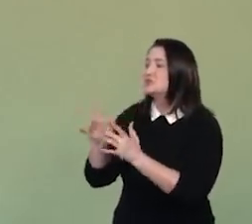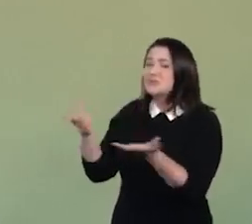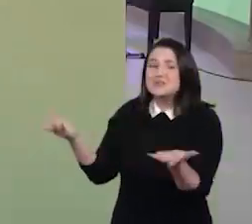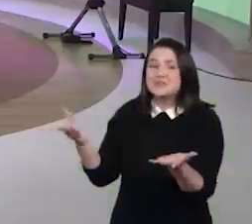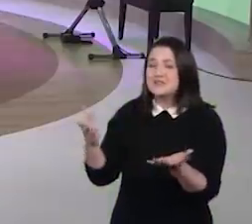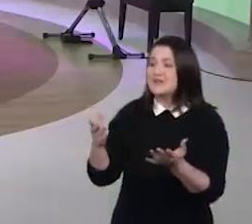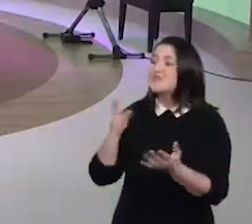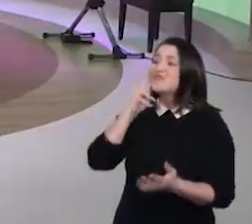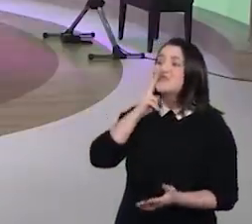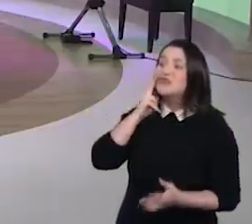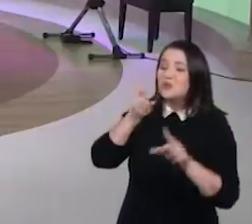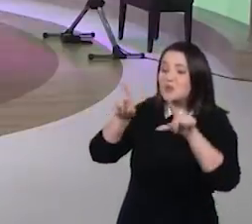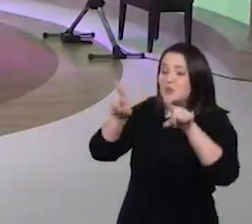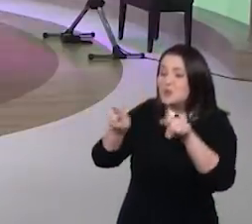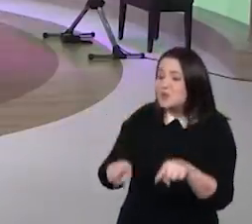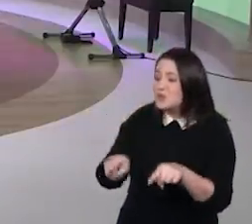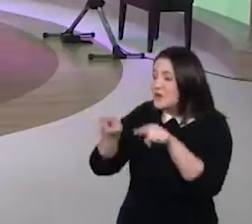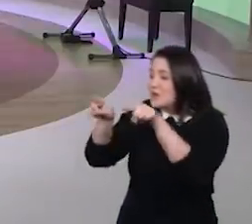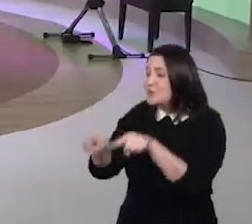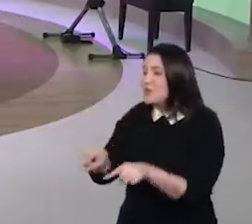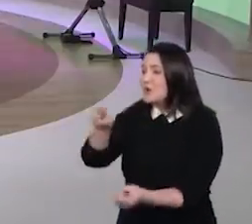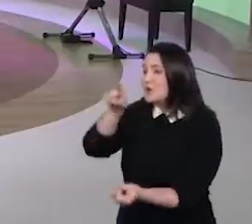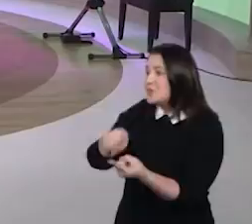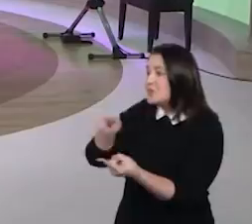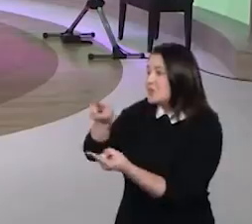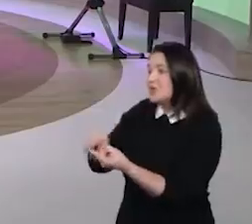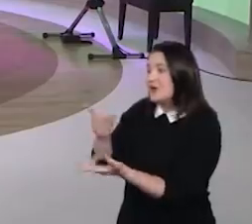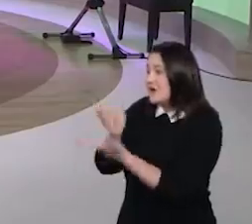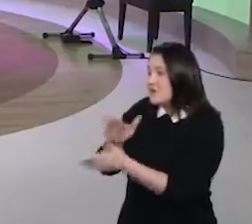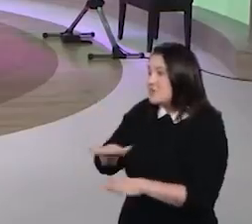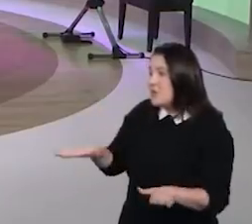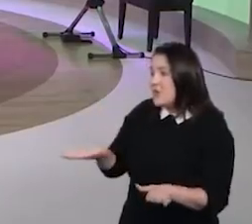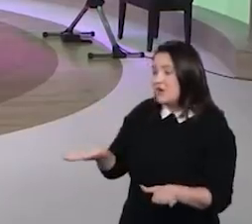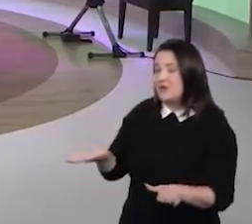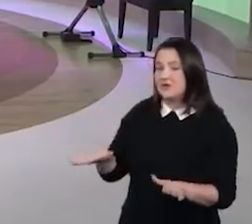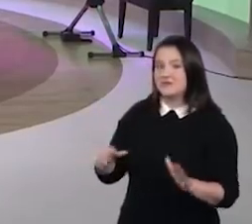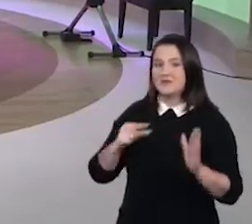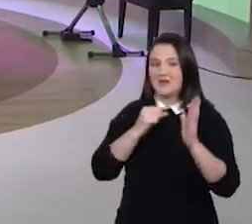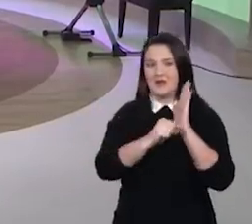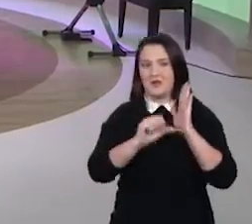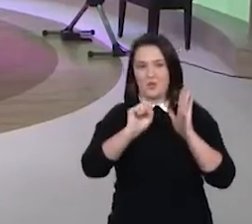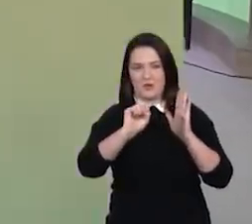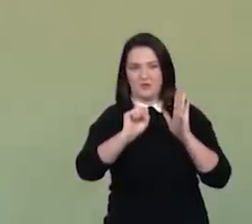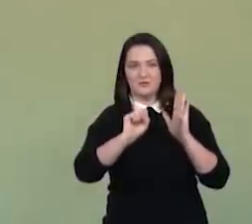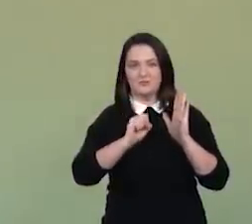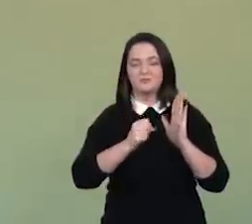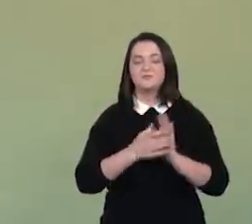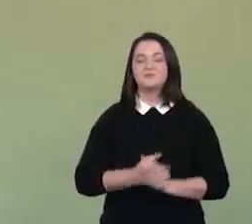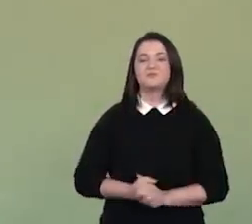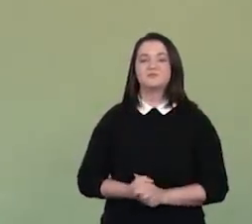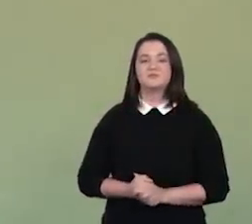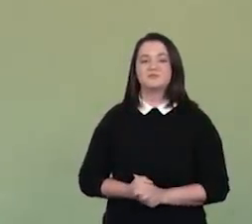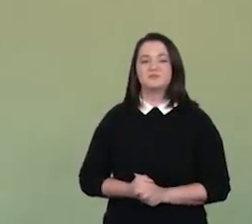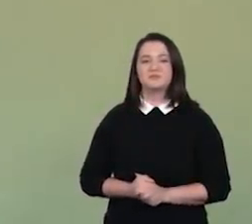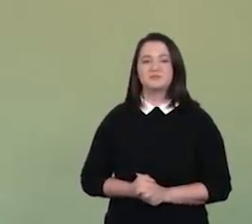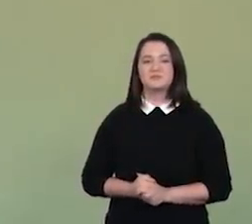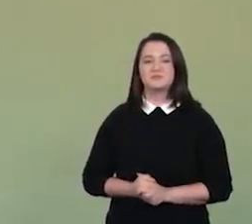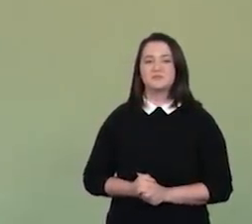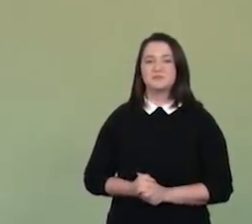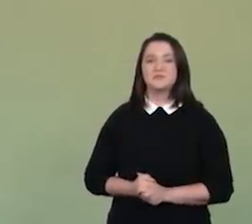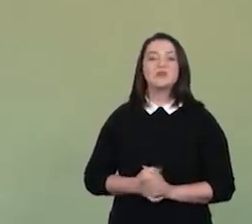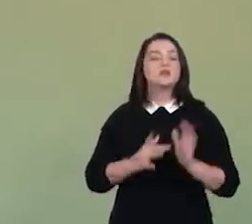Vamos agora para o verso 8 e vamos ler até o 11. Então lhes determinou: